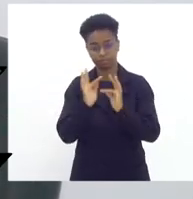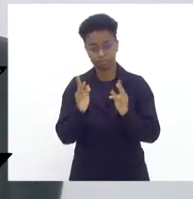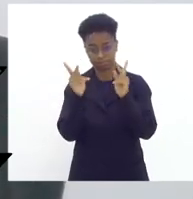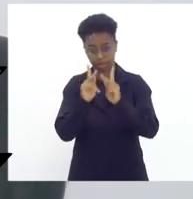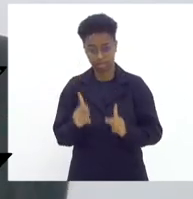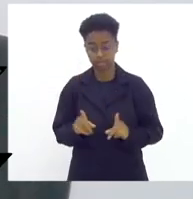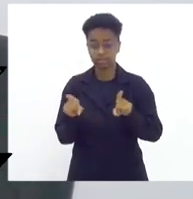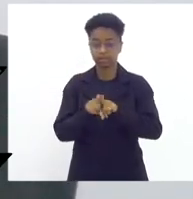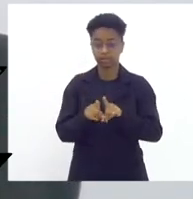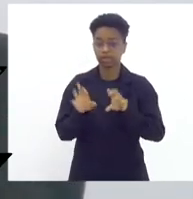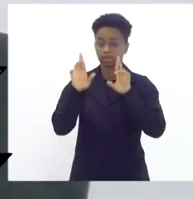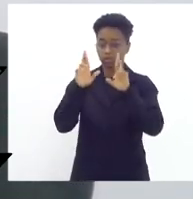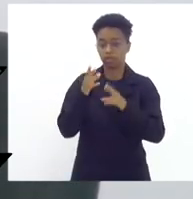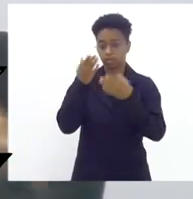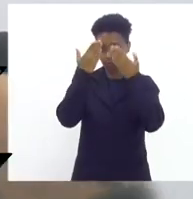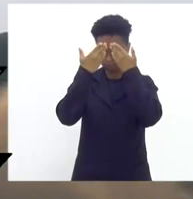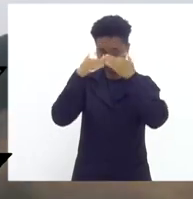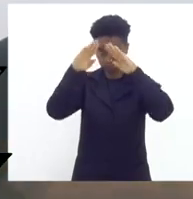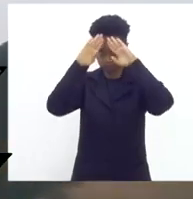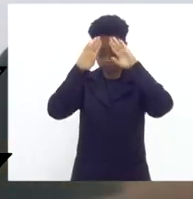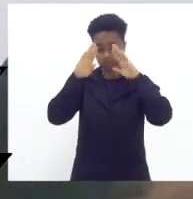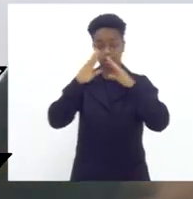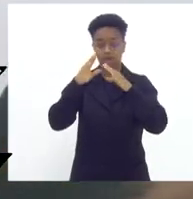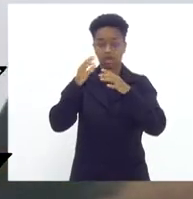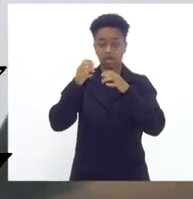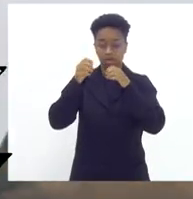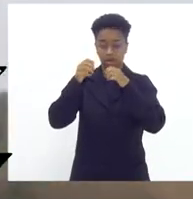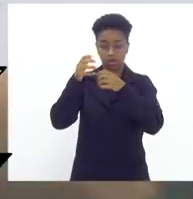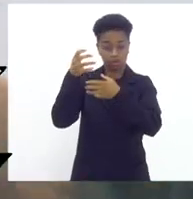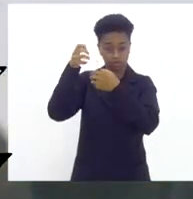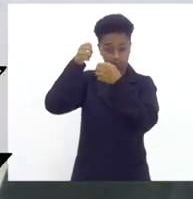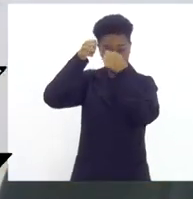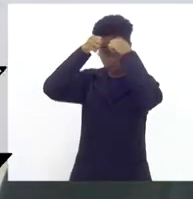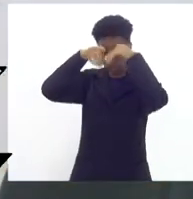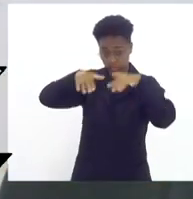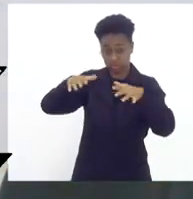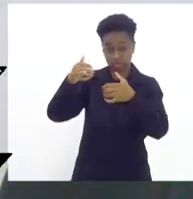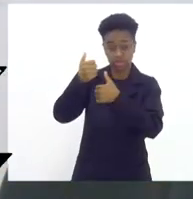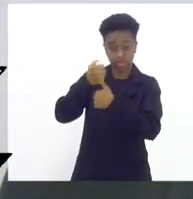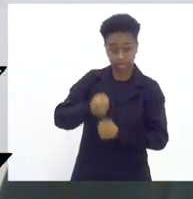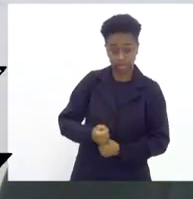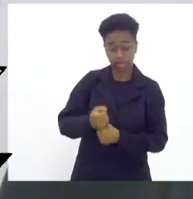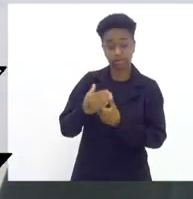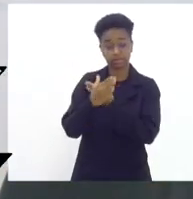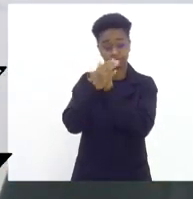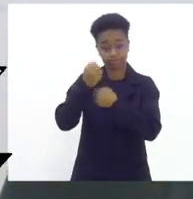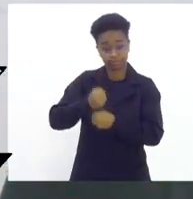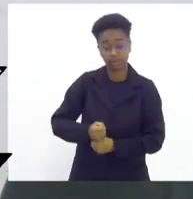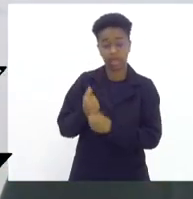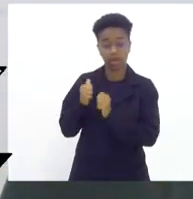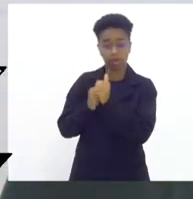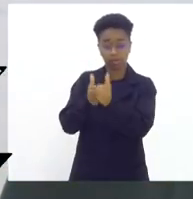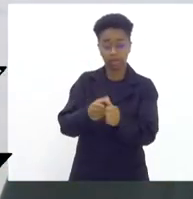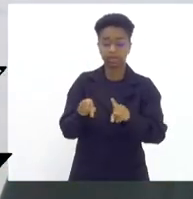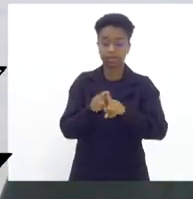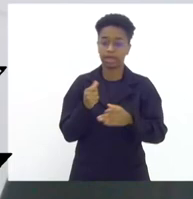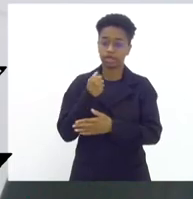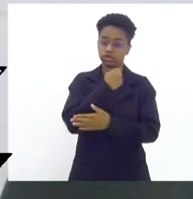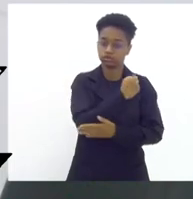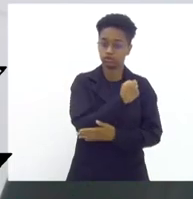nosso Pai Oxalá nessa sexta-feira vos acompanhe e queixo abra sempre os nossos caminhos e a gente possa